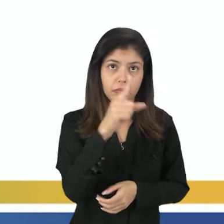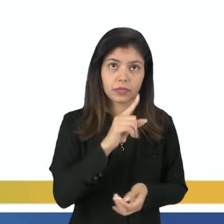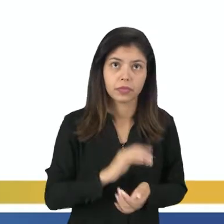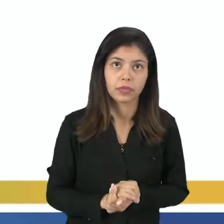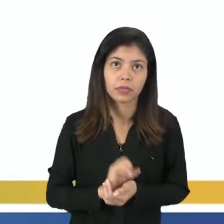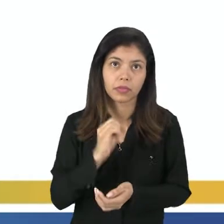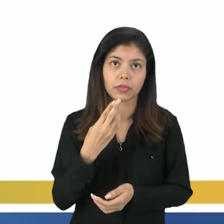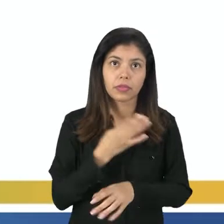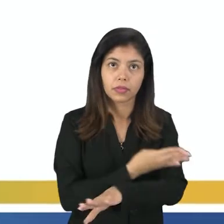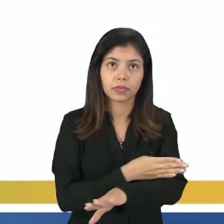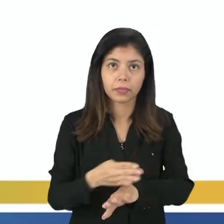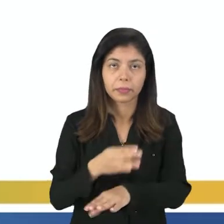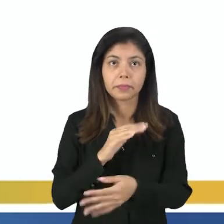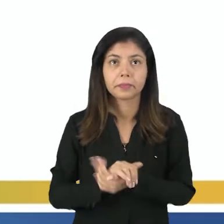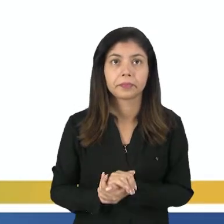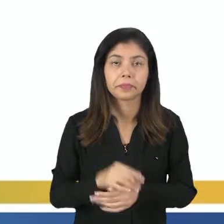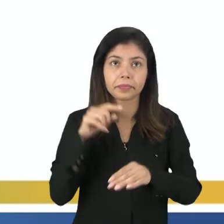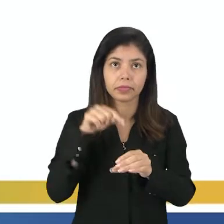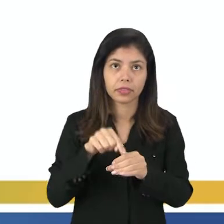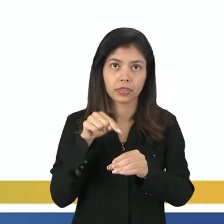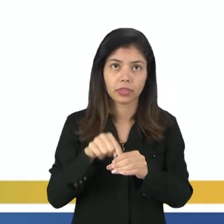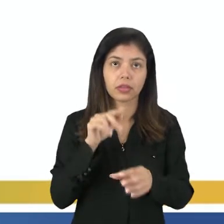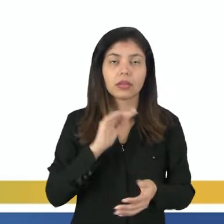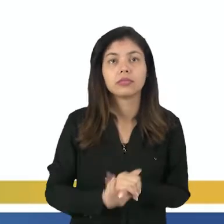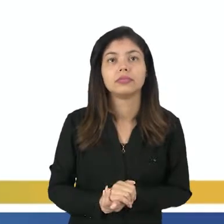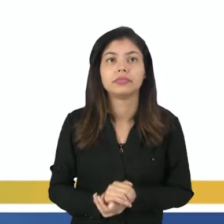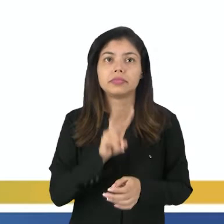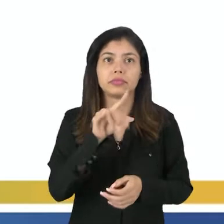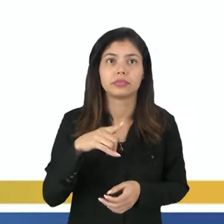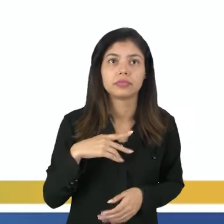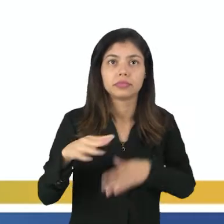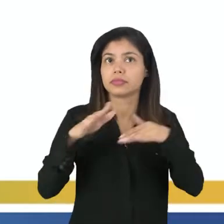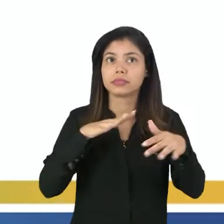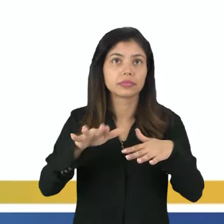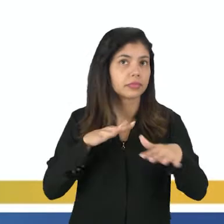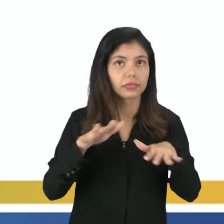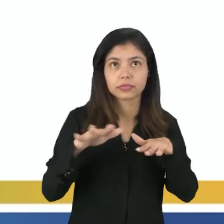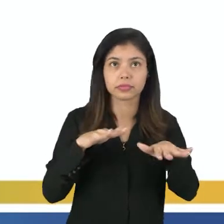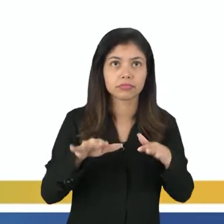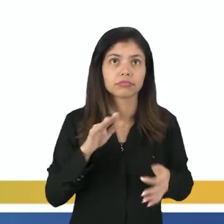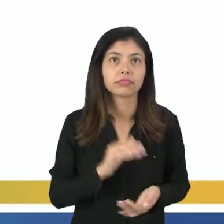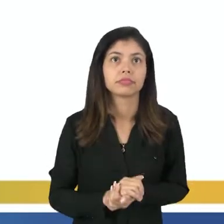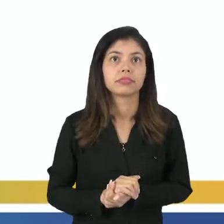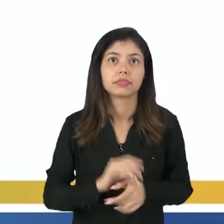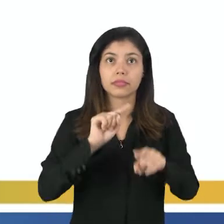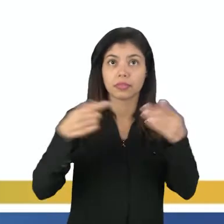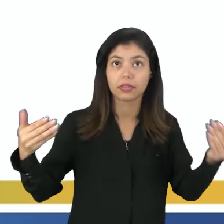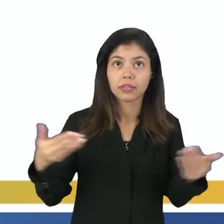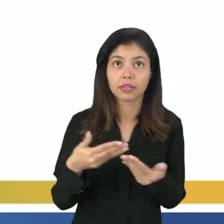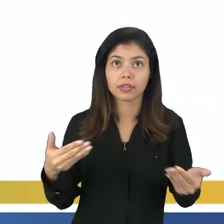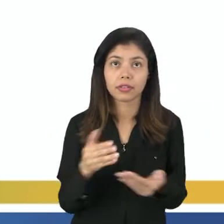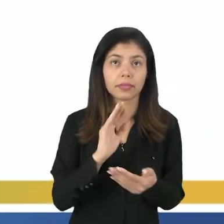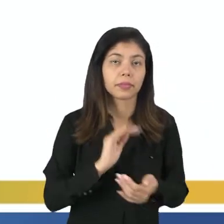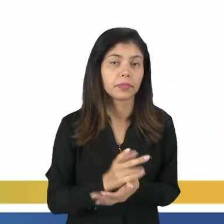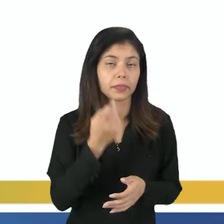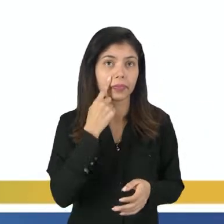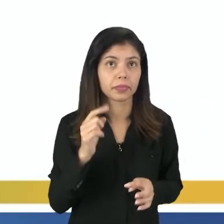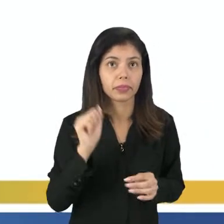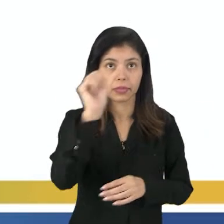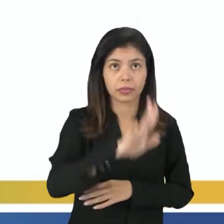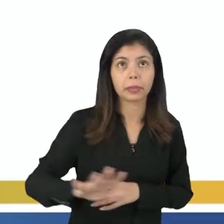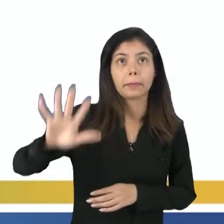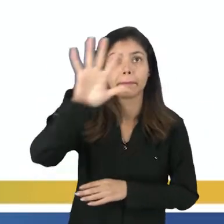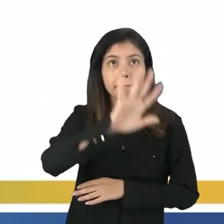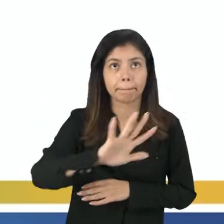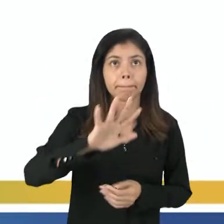branco, por exemplo, a esfera do meio, você vai ver que ela não se move. Agora, se você olhar toda